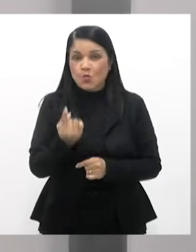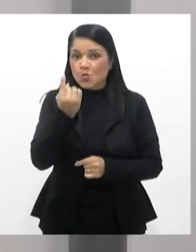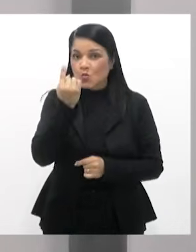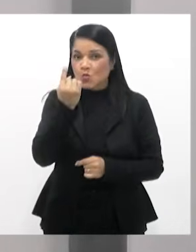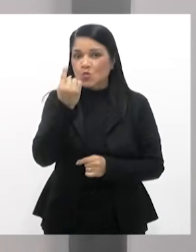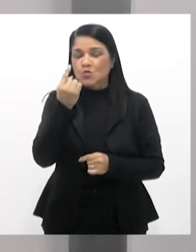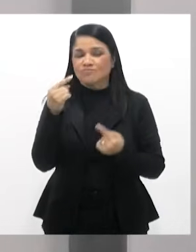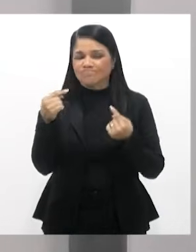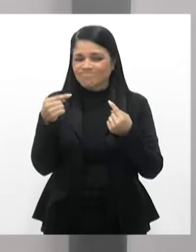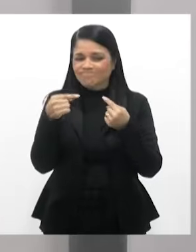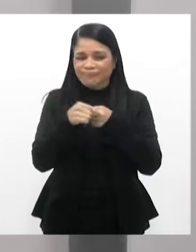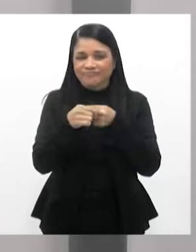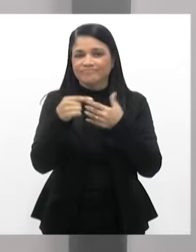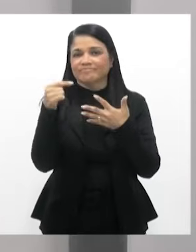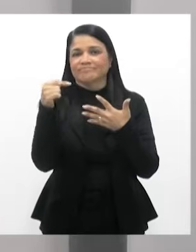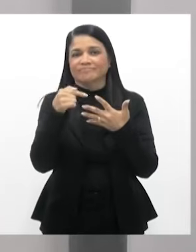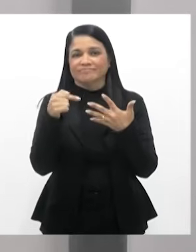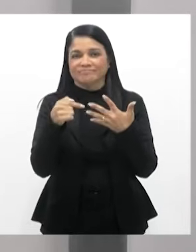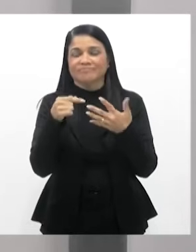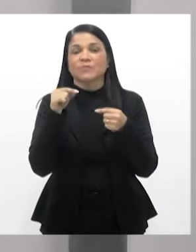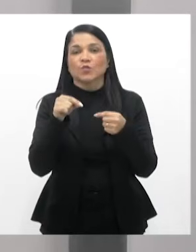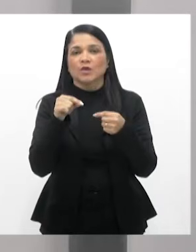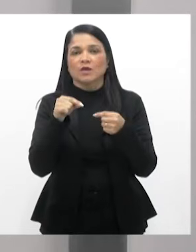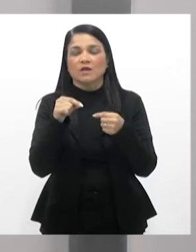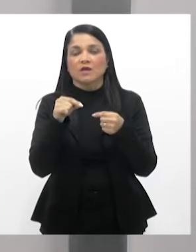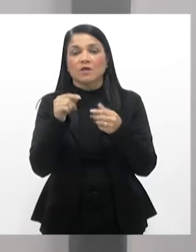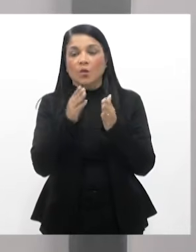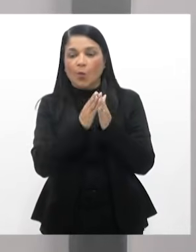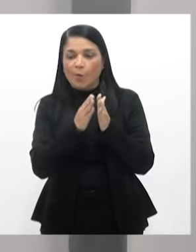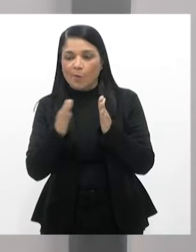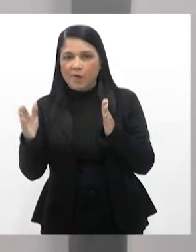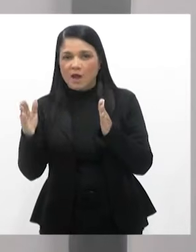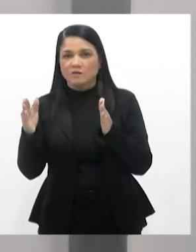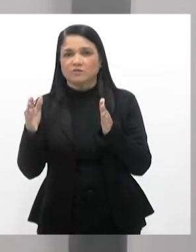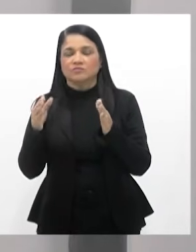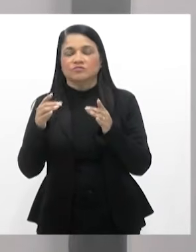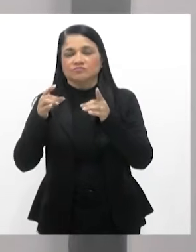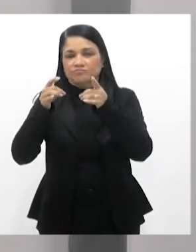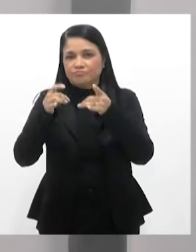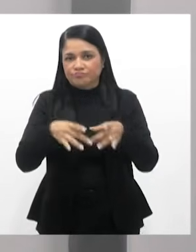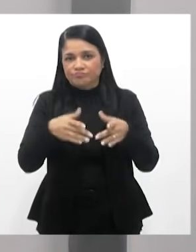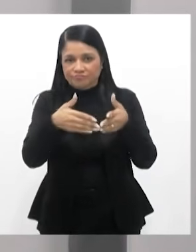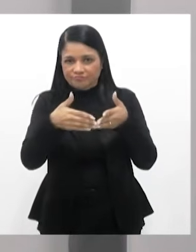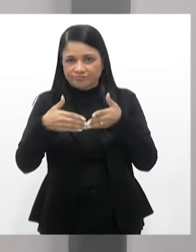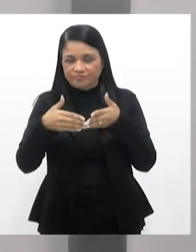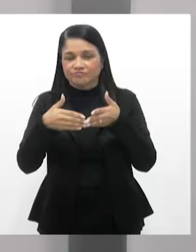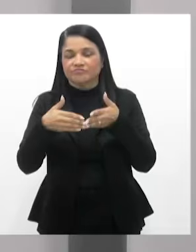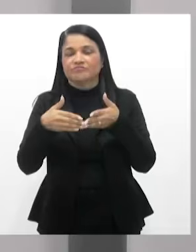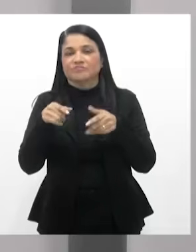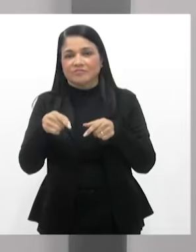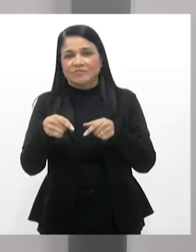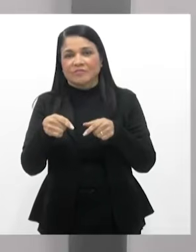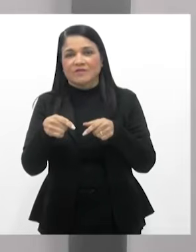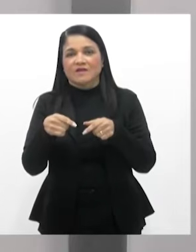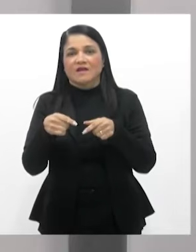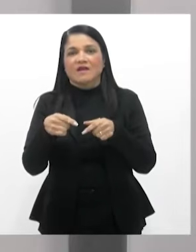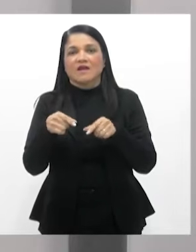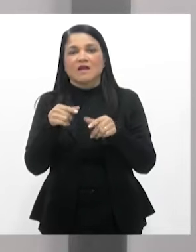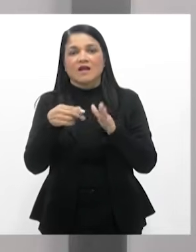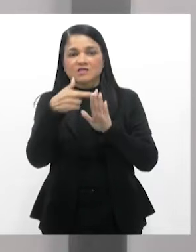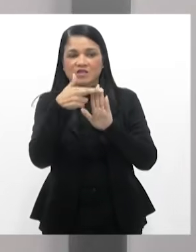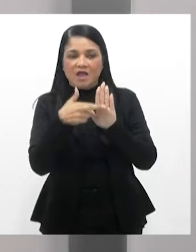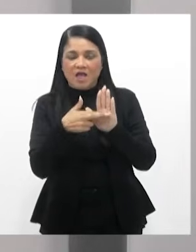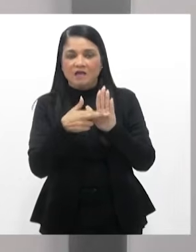de divergência é exclusivamente quanto ao prazo de desincompatibilização, fixadas aí ou não as teses